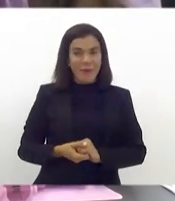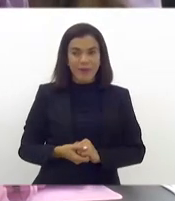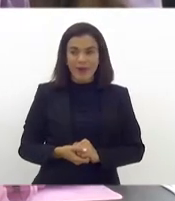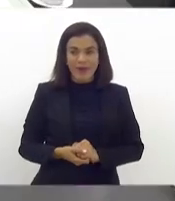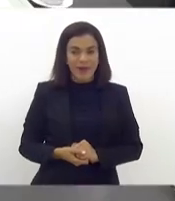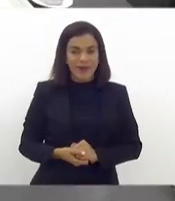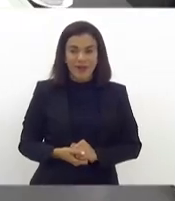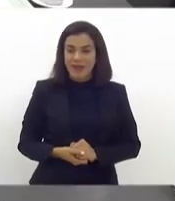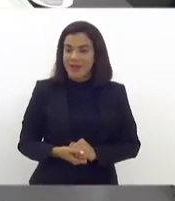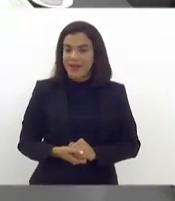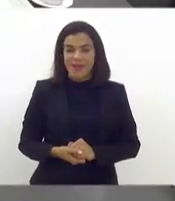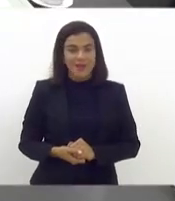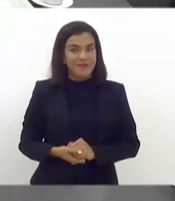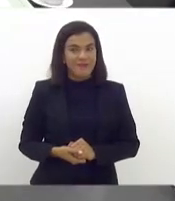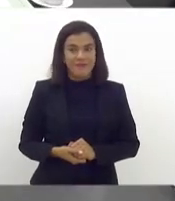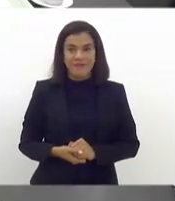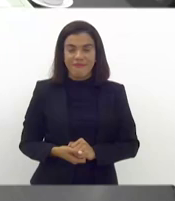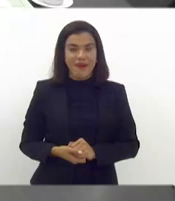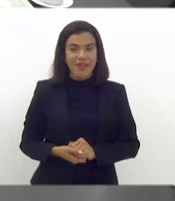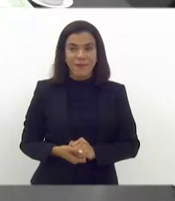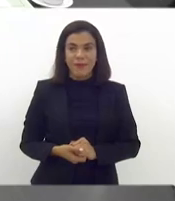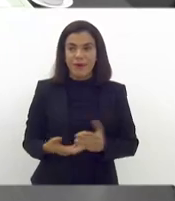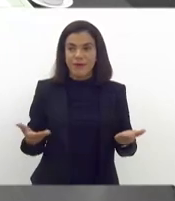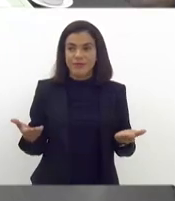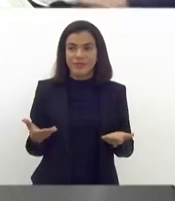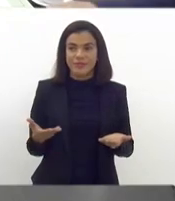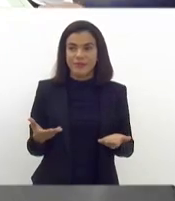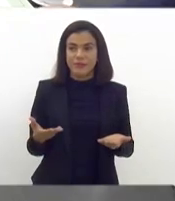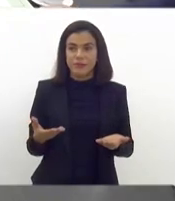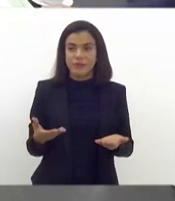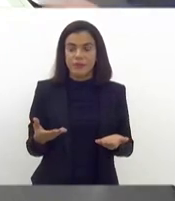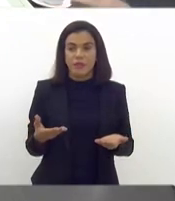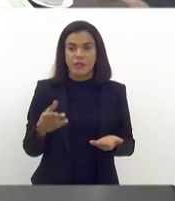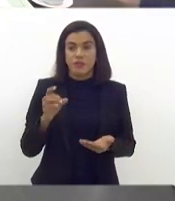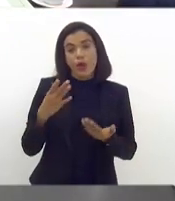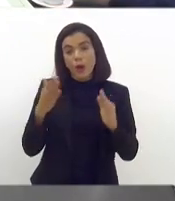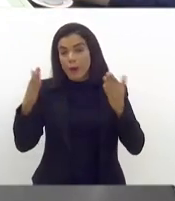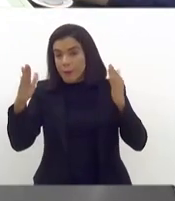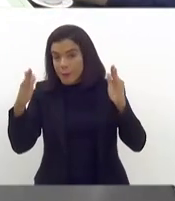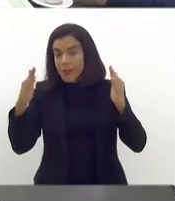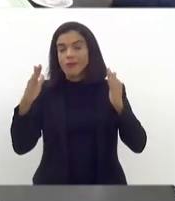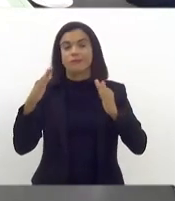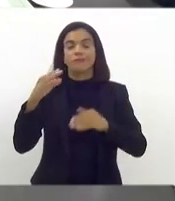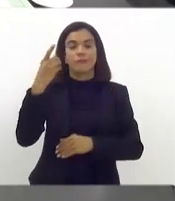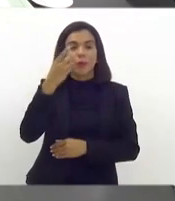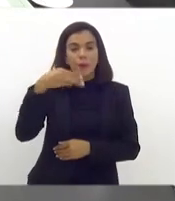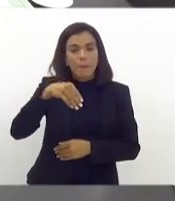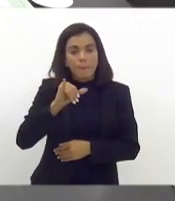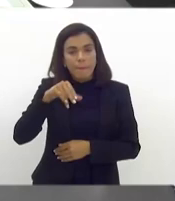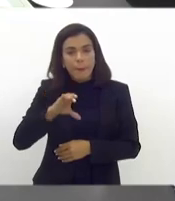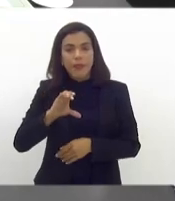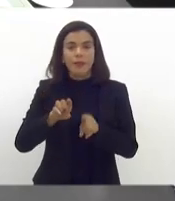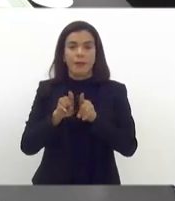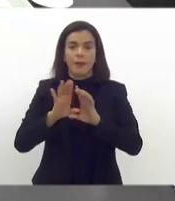Em discussão, eu vou discutir também de forma muito rápida. Na verdade, depois. Só para... Primeiro, parabenizar o autor, deputado Mink, e parabenizar também